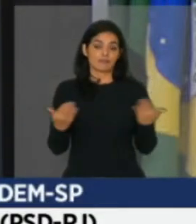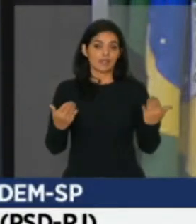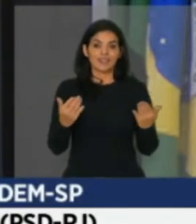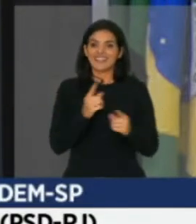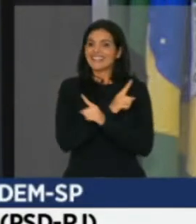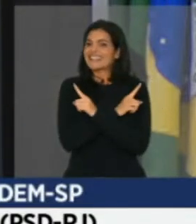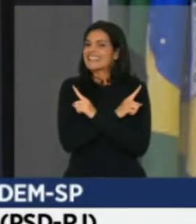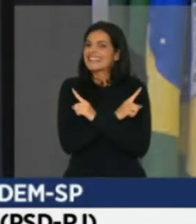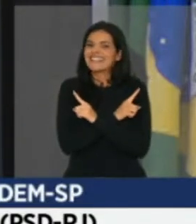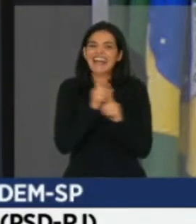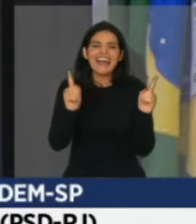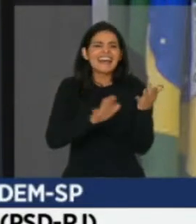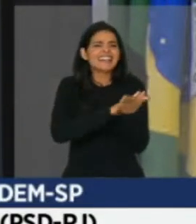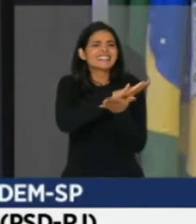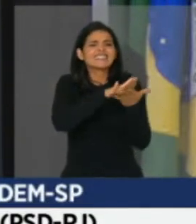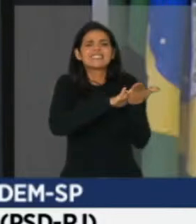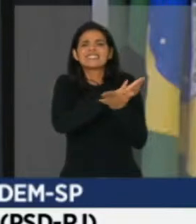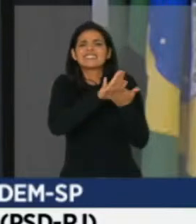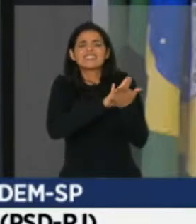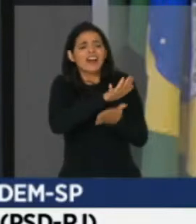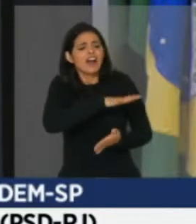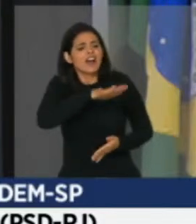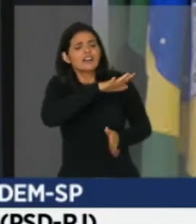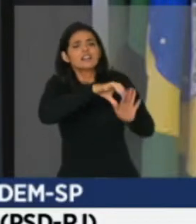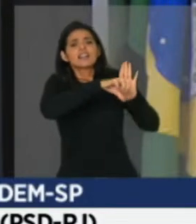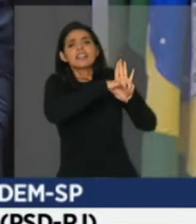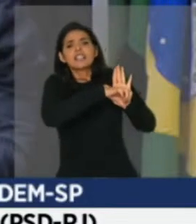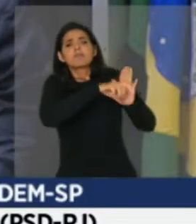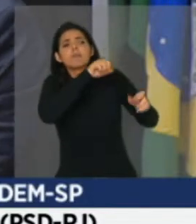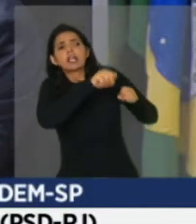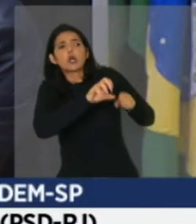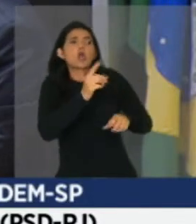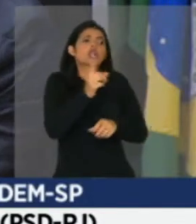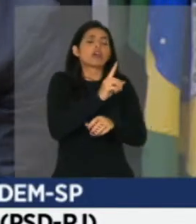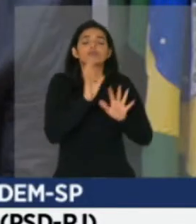Nada envolvendo a seara criminal.